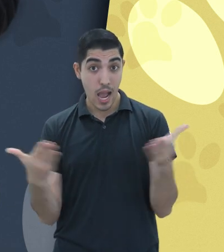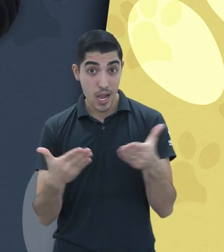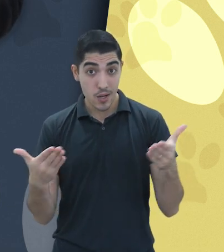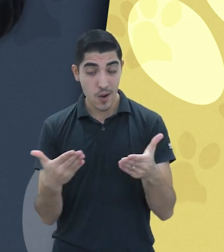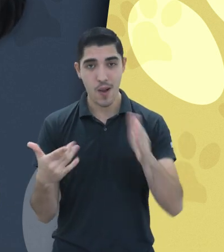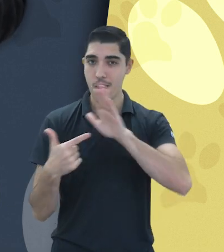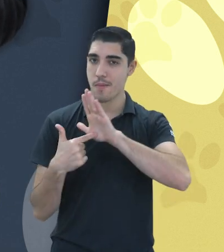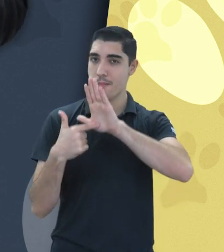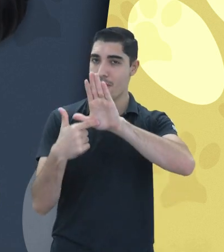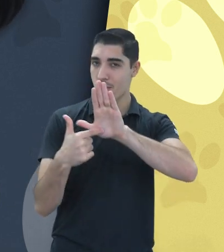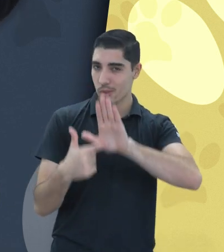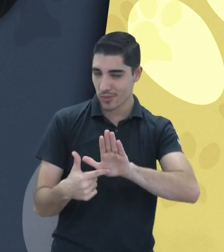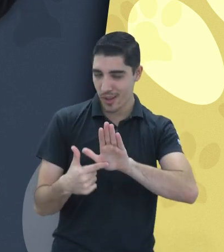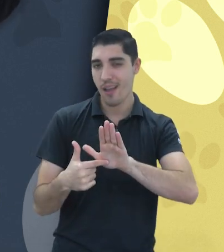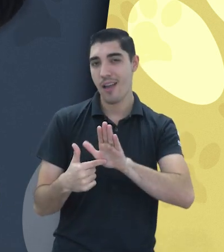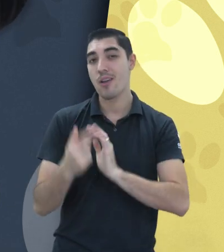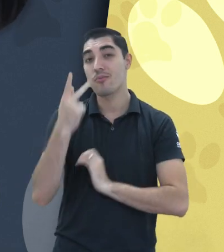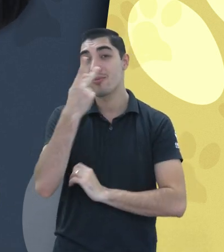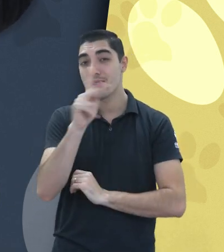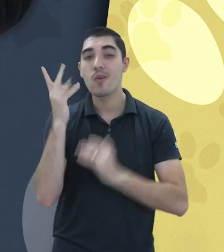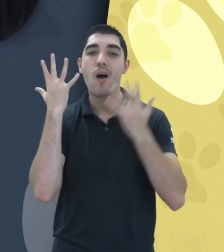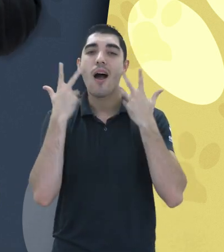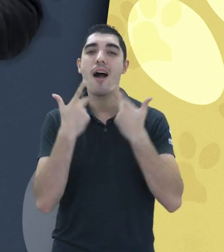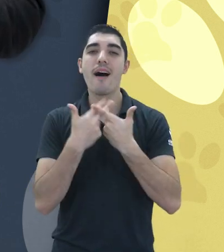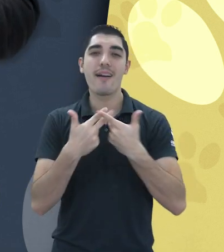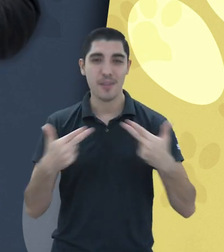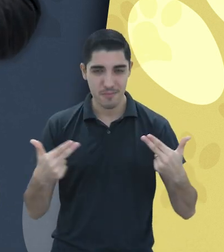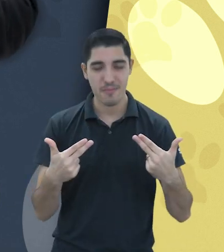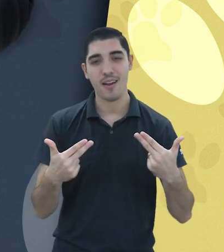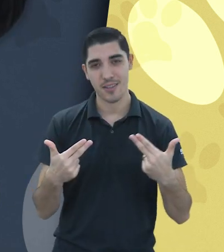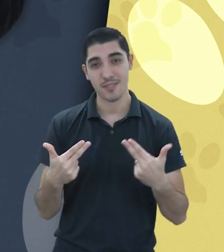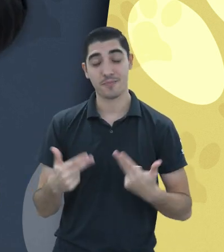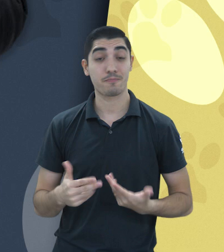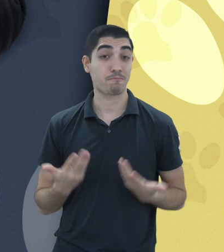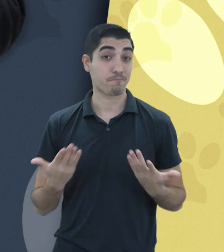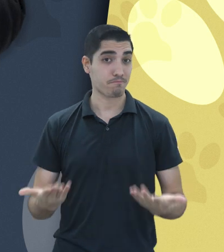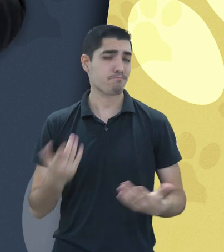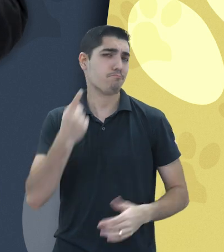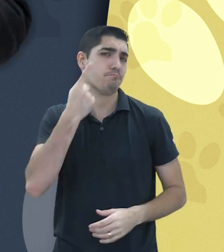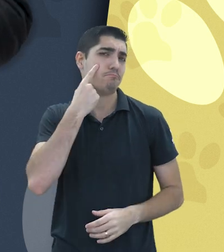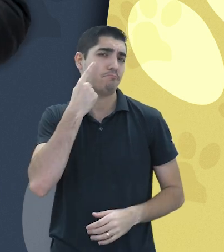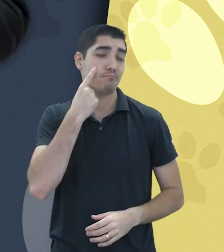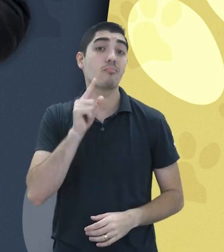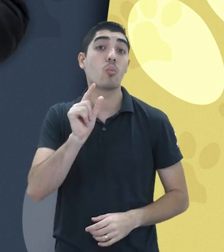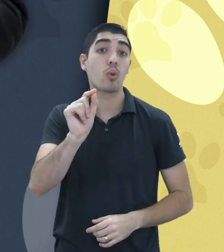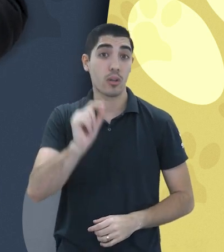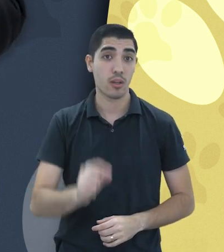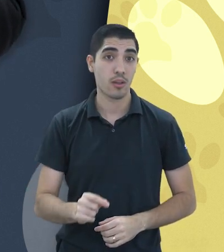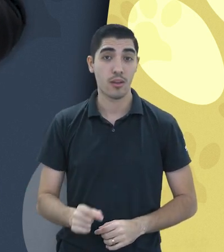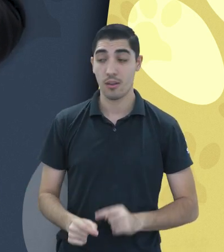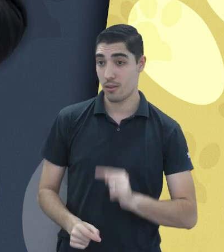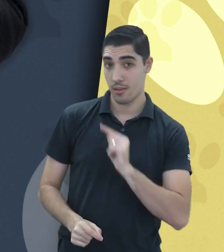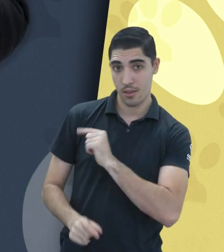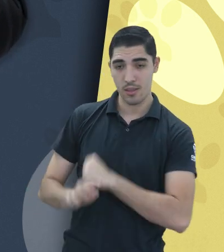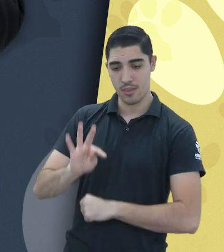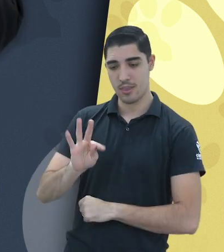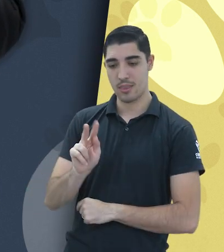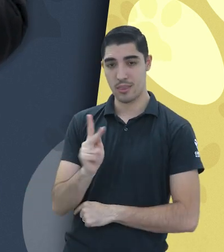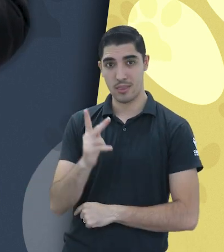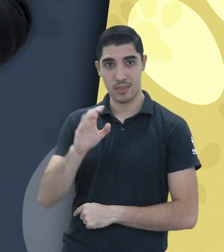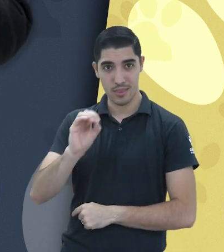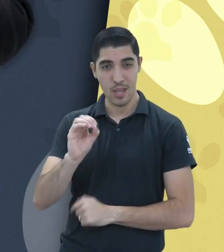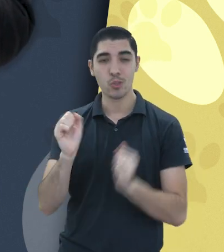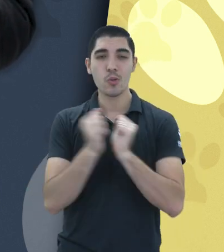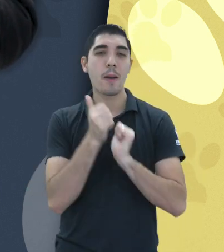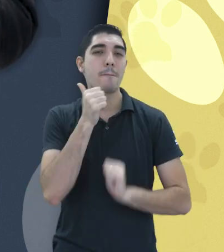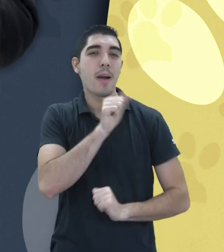agora, então, aos registros dos seus pets aqui na nossa galeria. Repara só no olhar entre o Theo e a